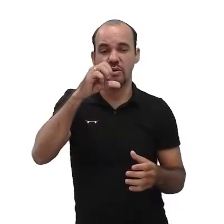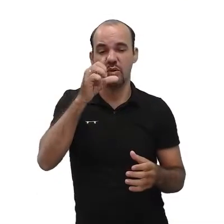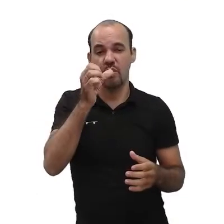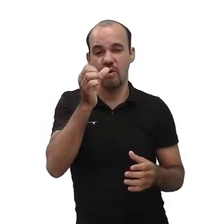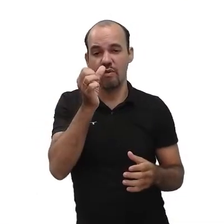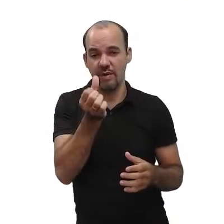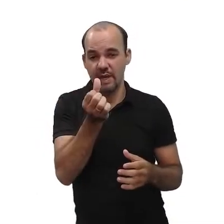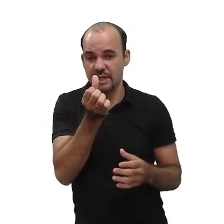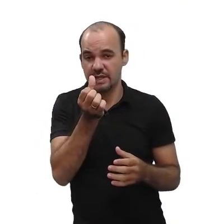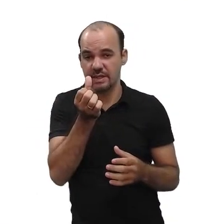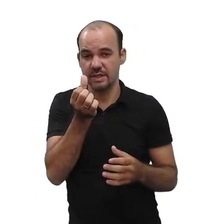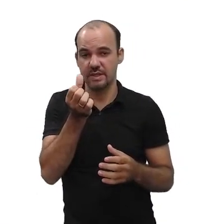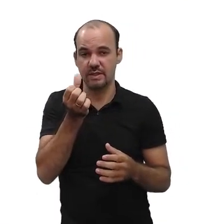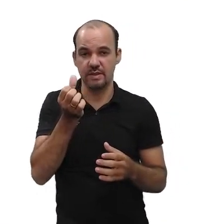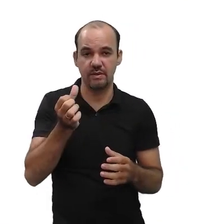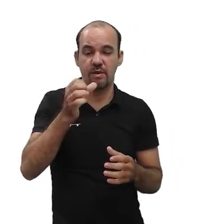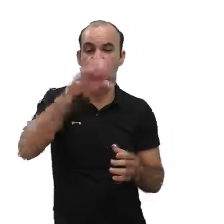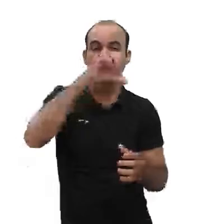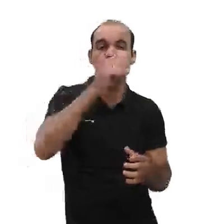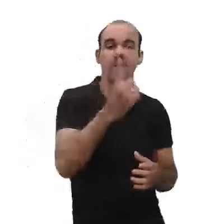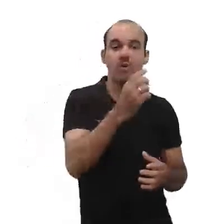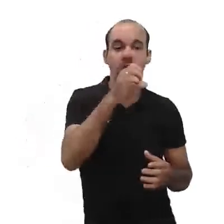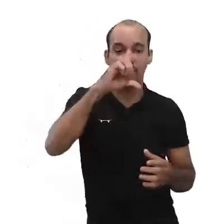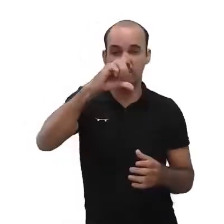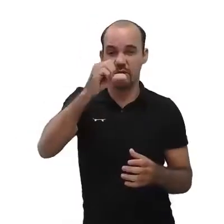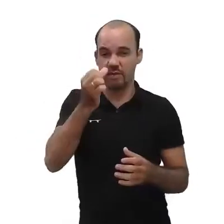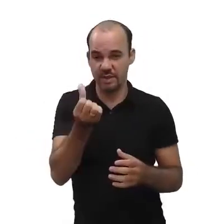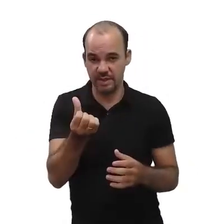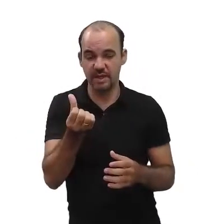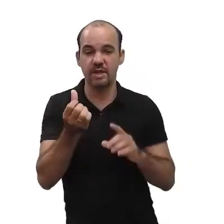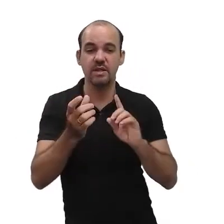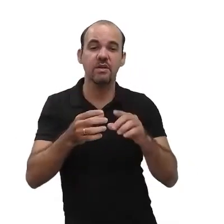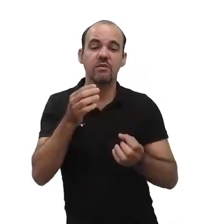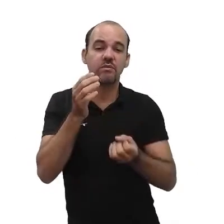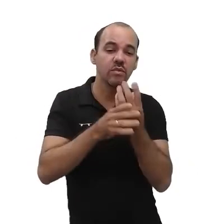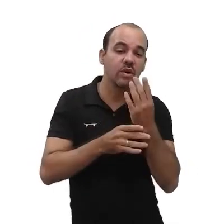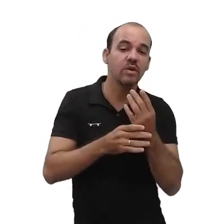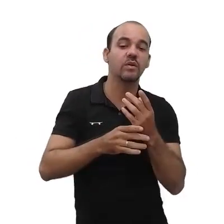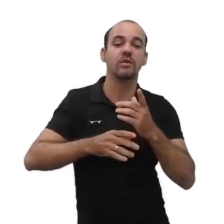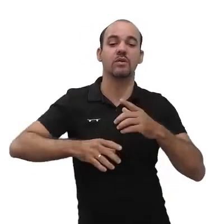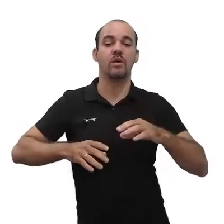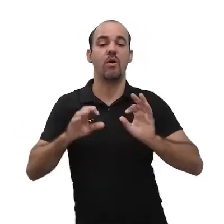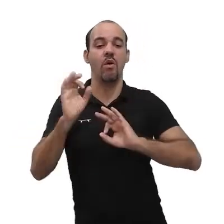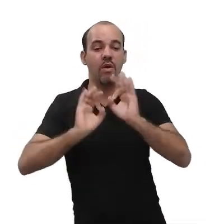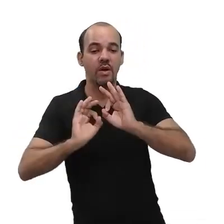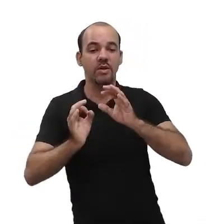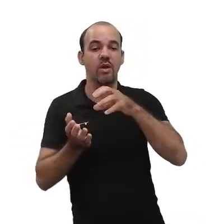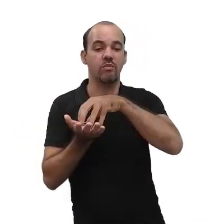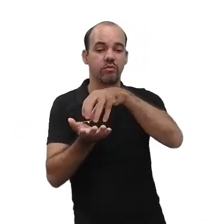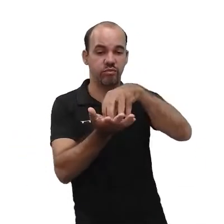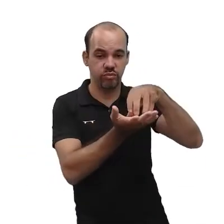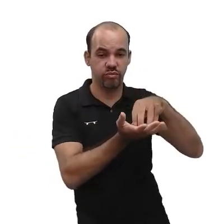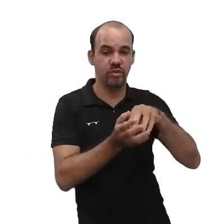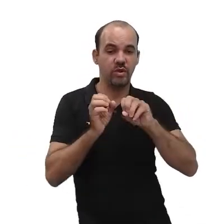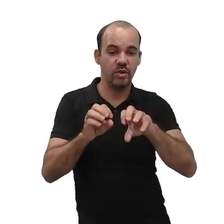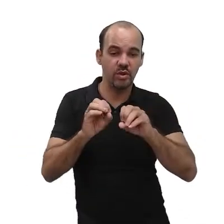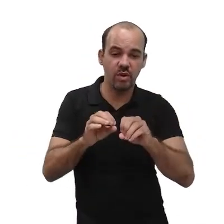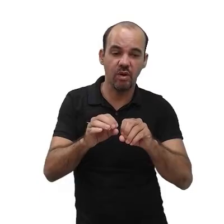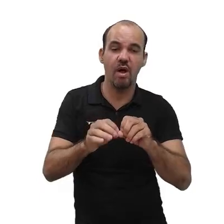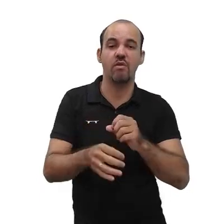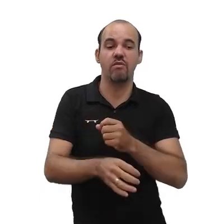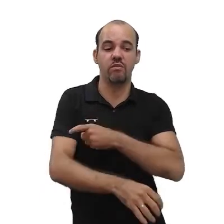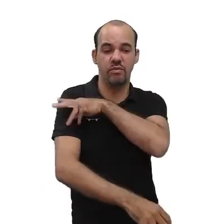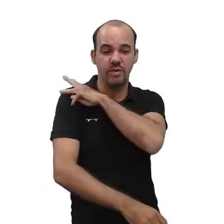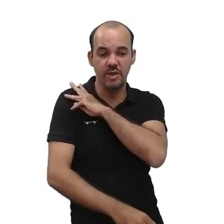investir em creche e no ensino fundamental, 1 e 2. O Estado, obrigatoriedade de investir no ensino médio, ensino técnico. E o